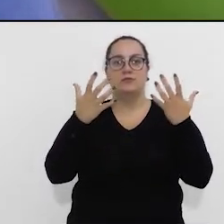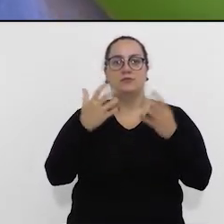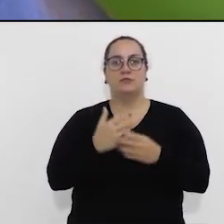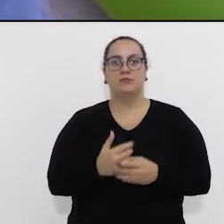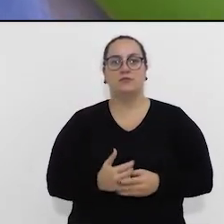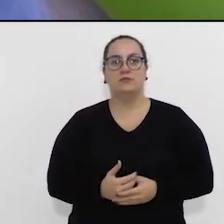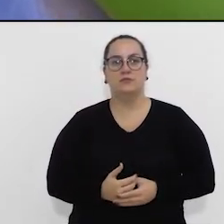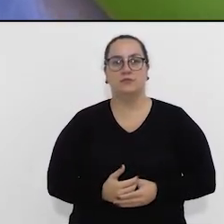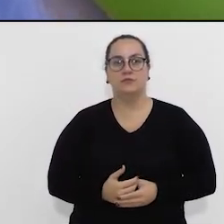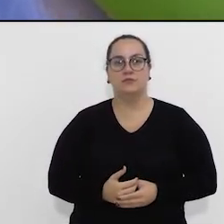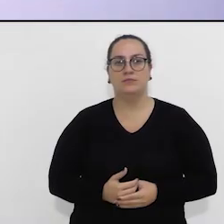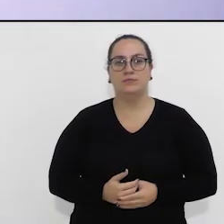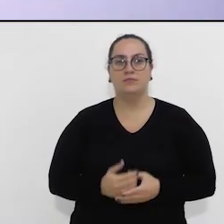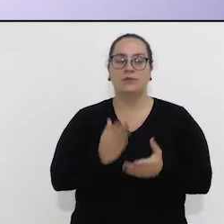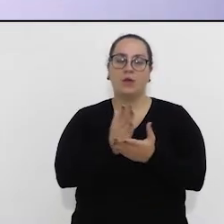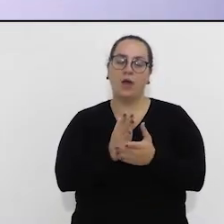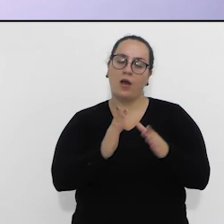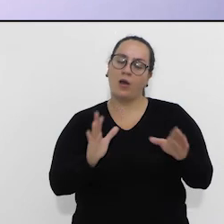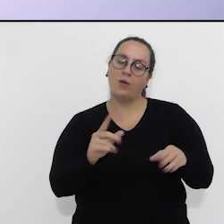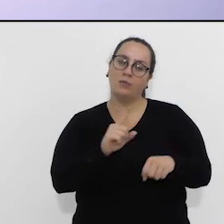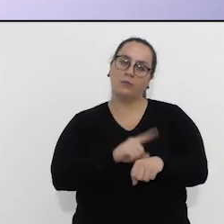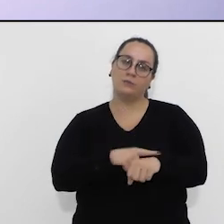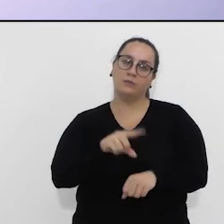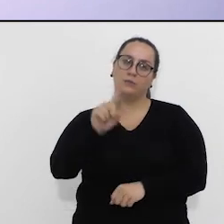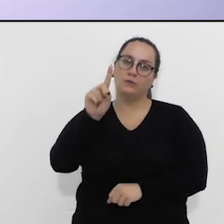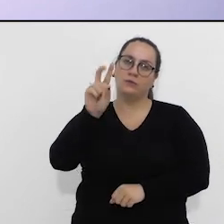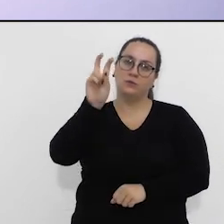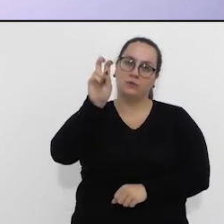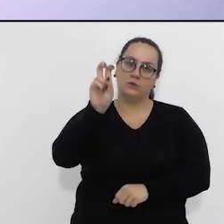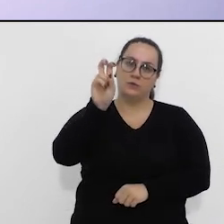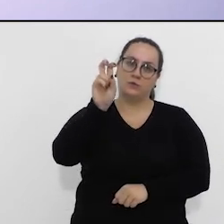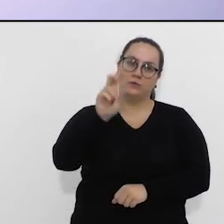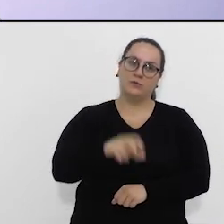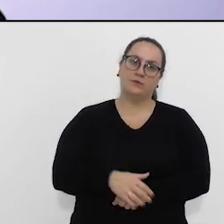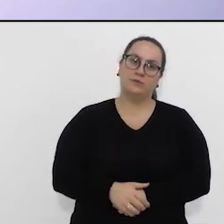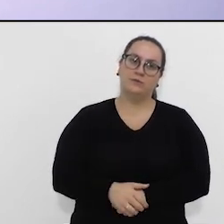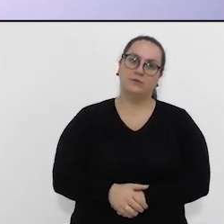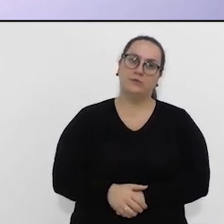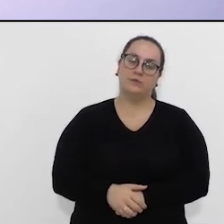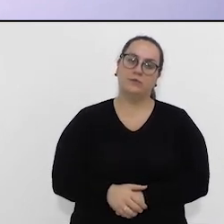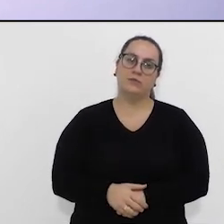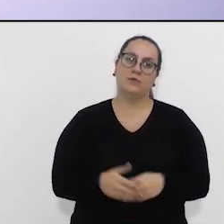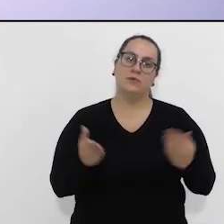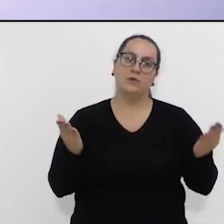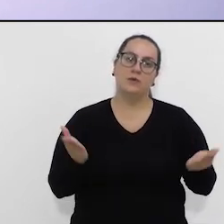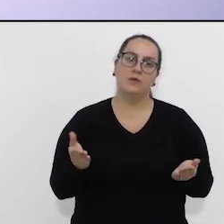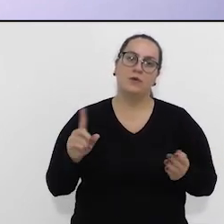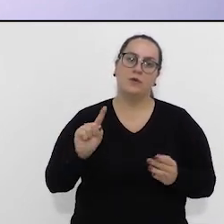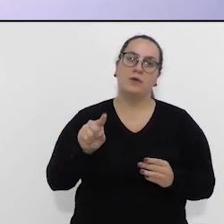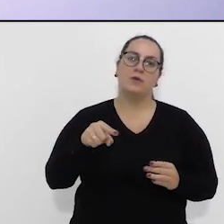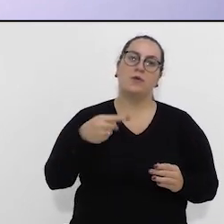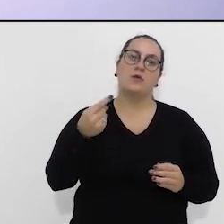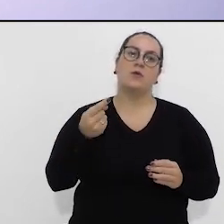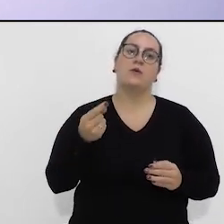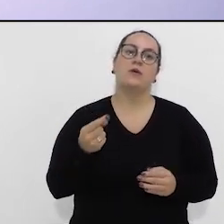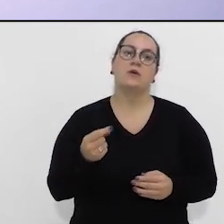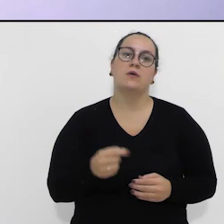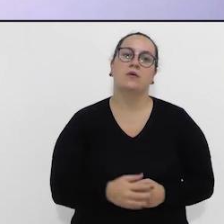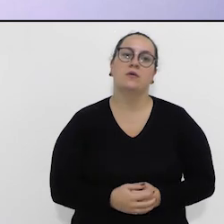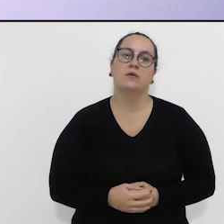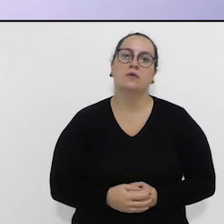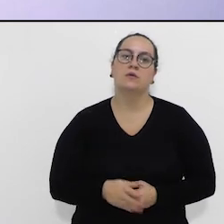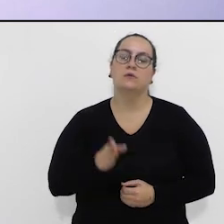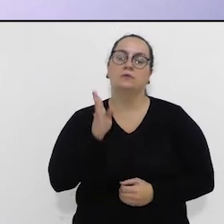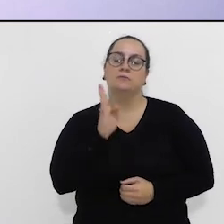aquele Gabriela seu tempo se esgotou os primeiros 15 minutos da sua entrevista terminam agora nós vamos fazer um Break